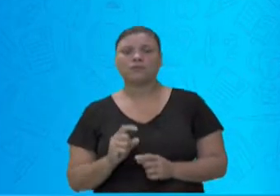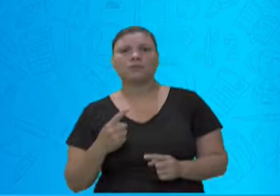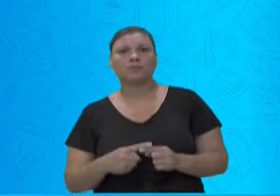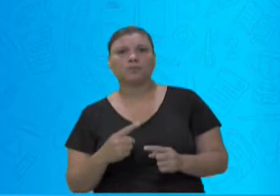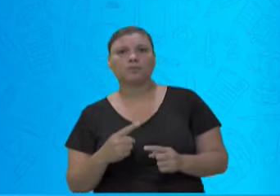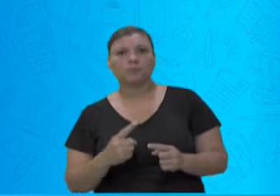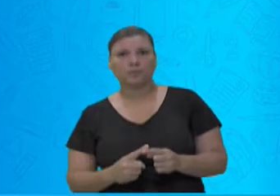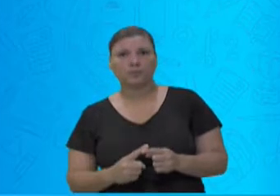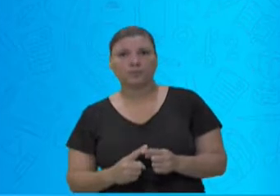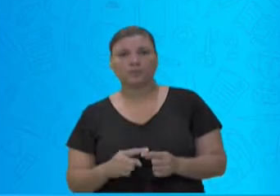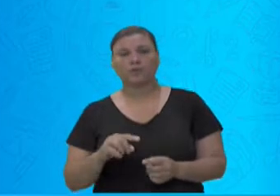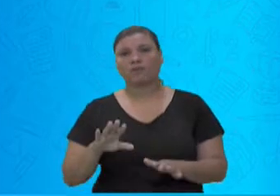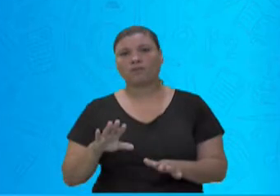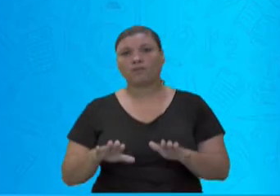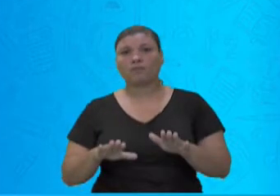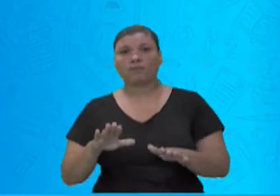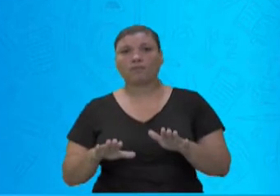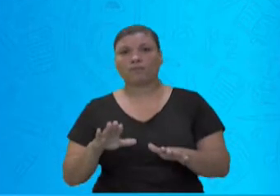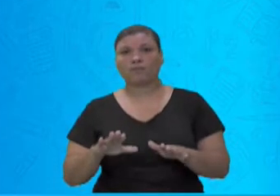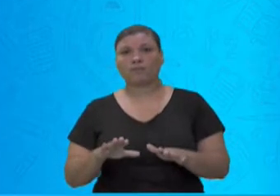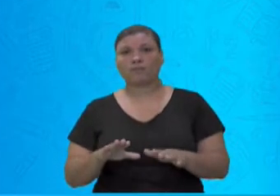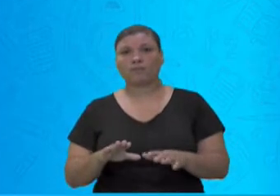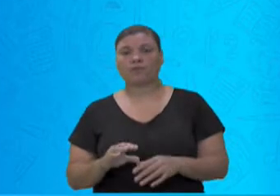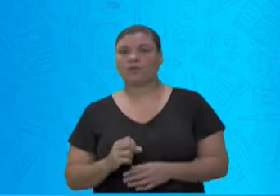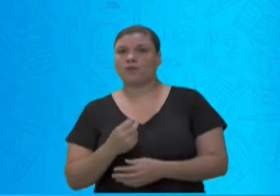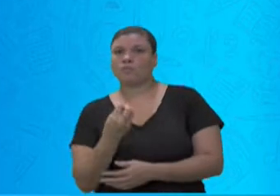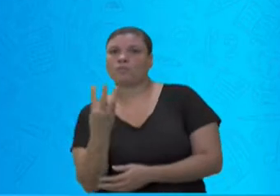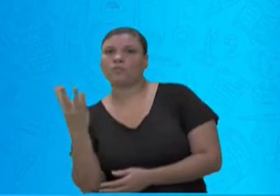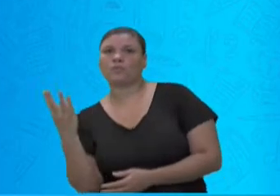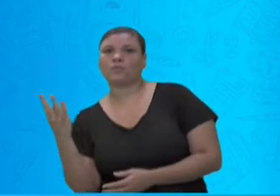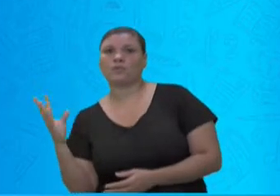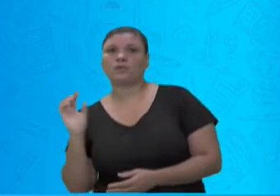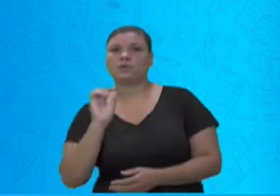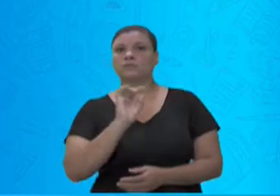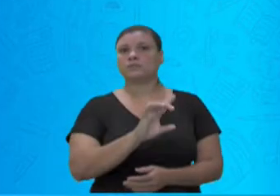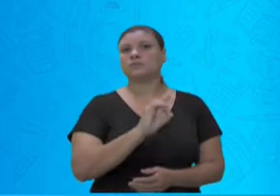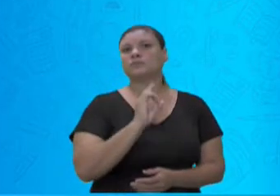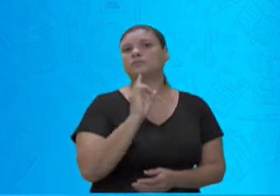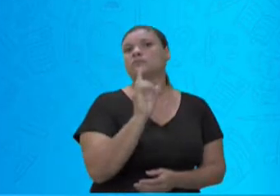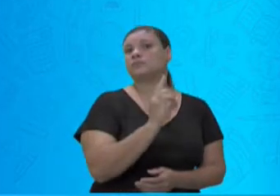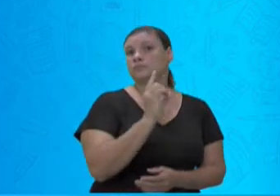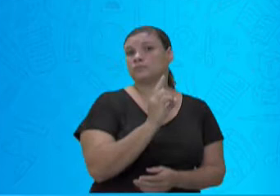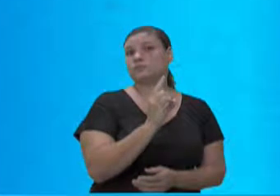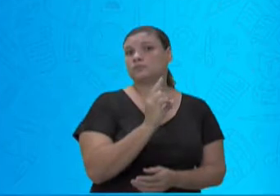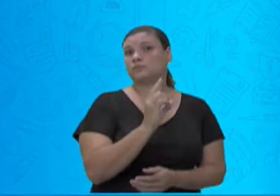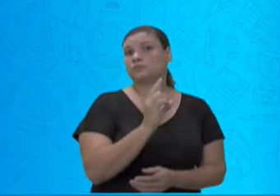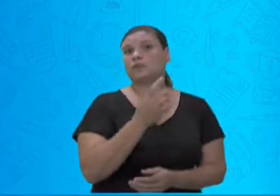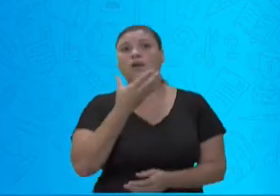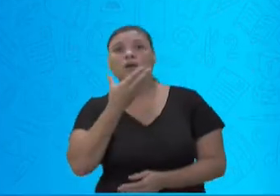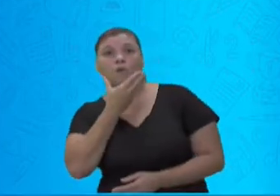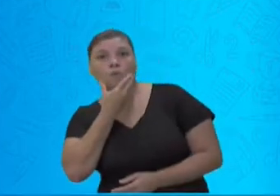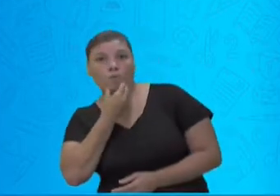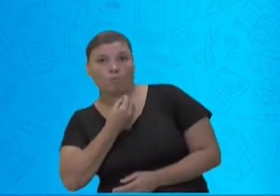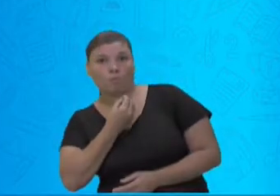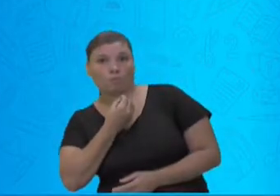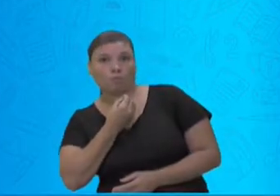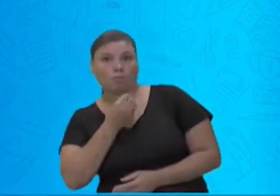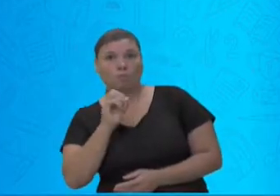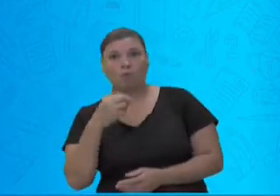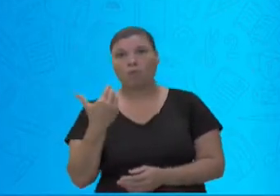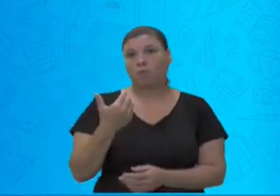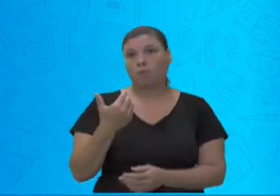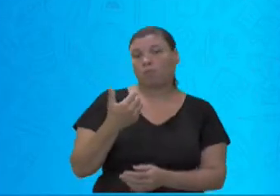muito, pouco, certo, vário, tanto e quanto. Percebem a diferença? Aqui